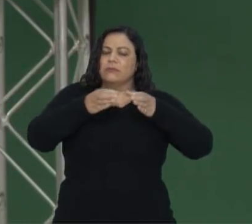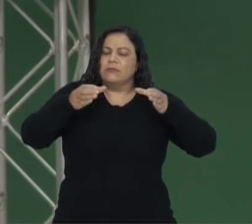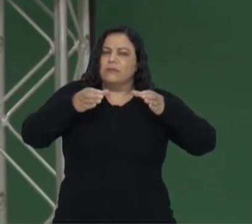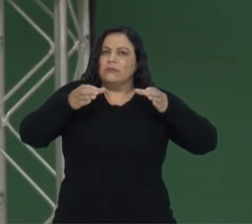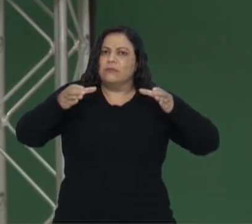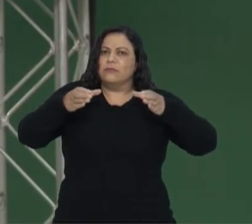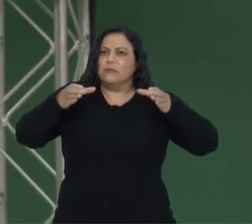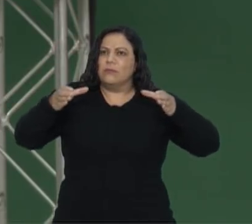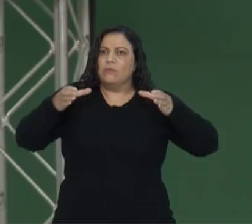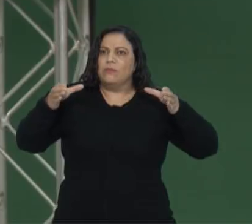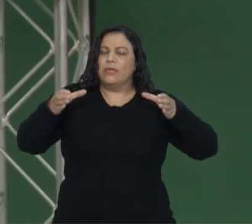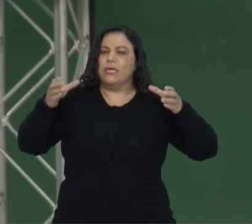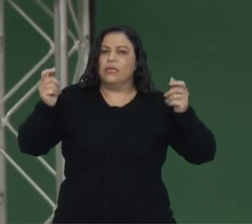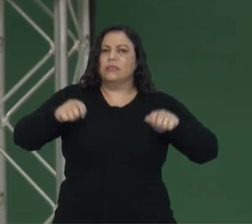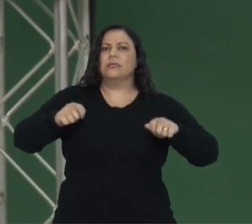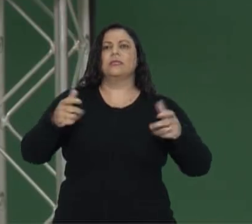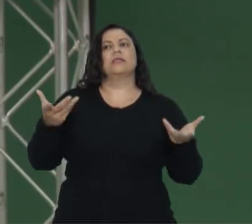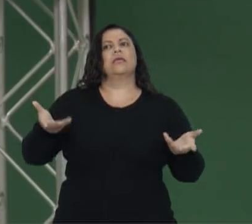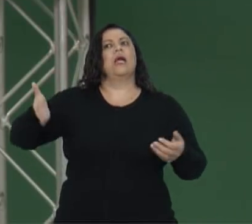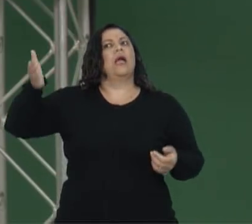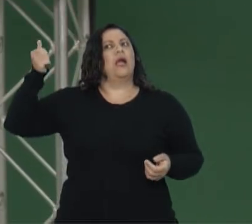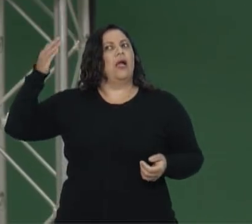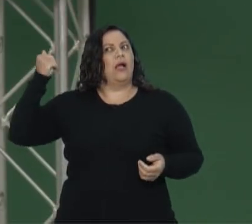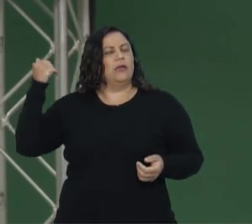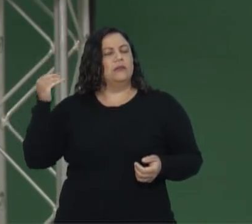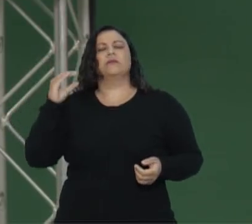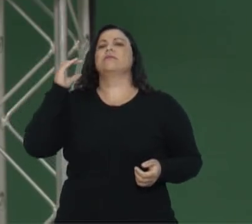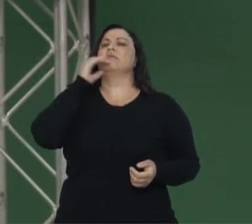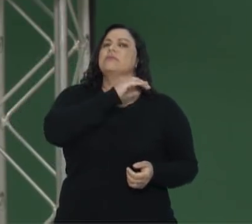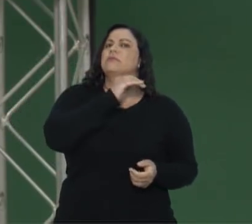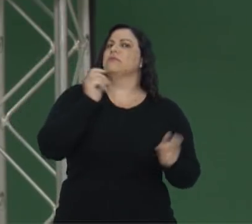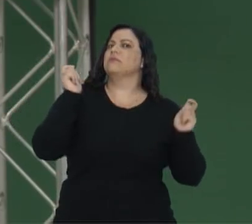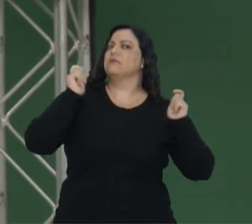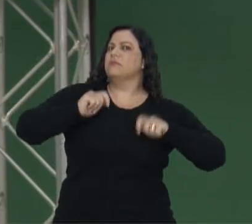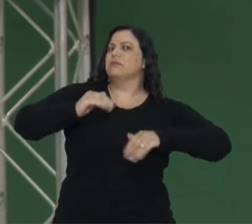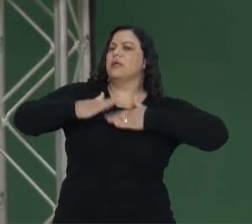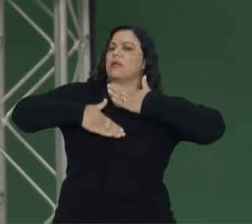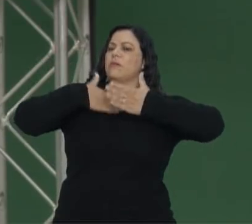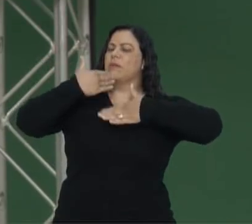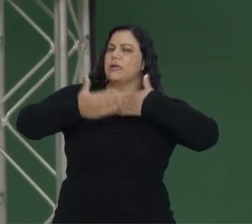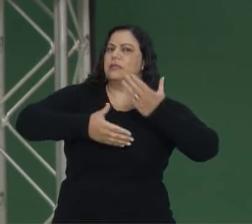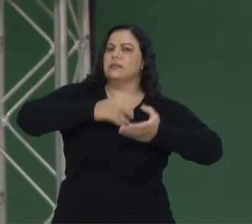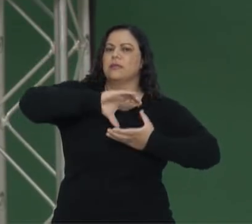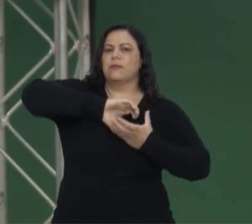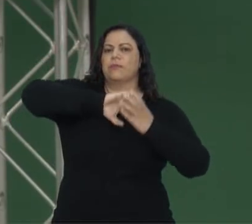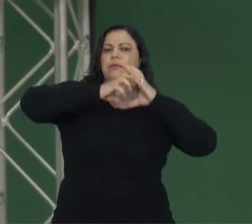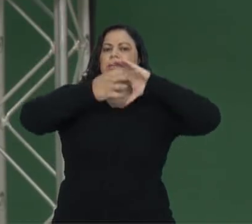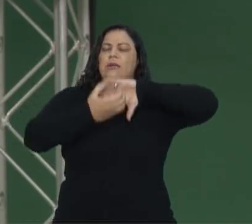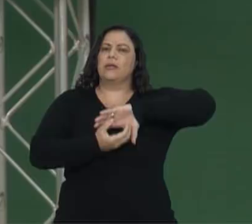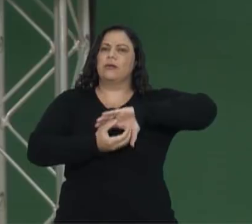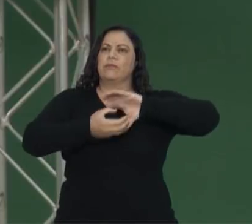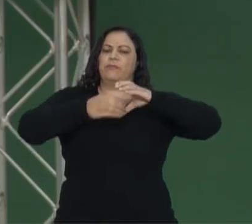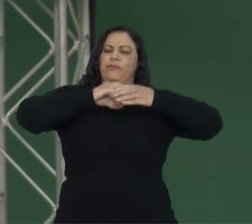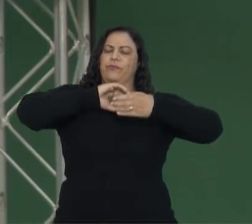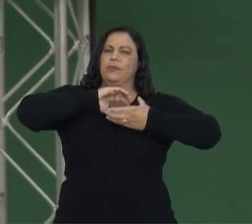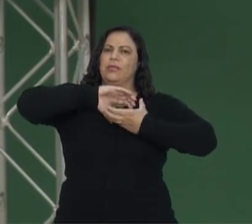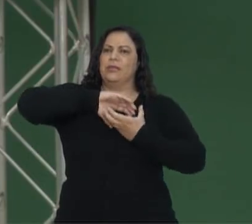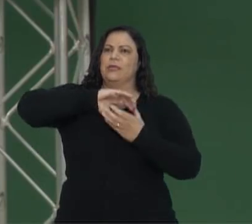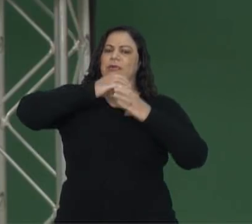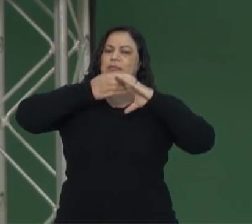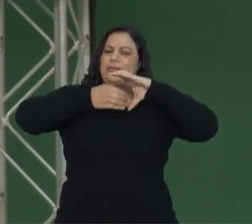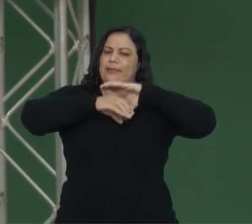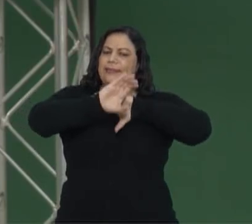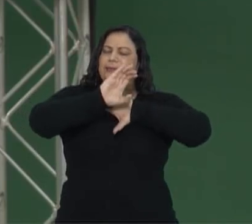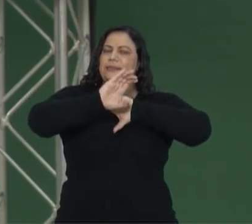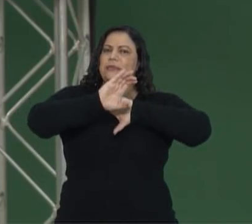aumenta de tamanho, antes do aquecimento, ele passava pela argola. Aumentando o seu volume graças